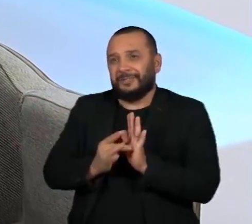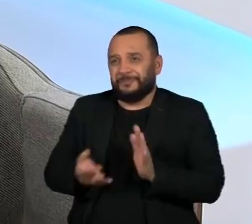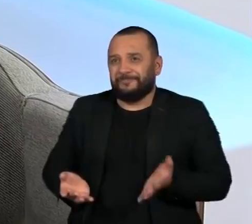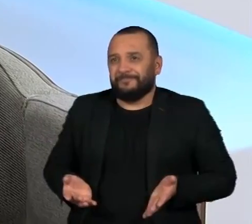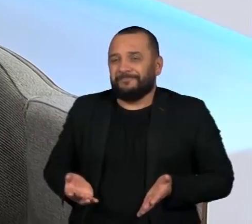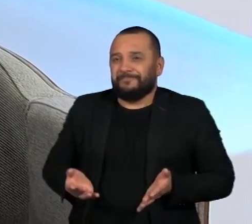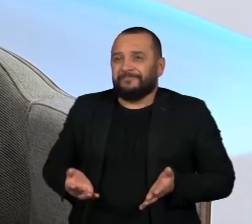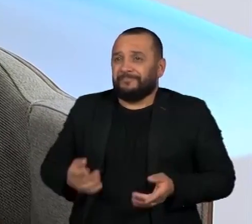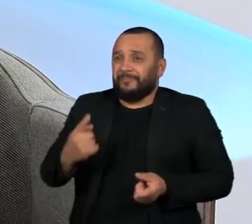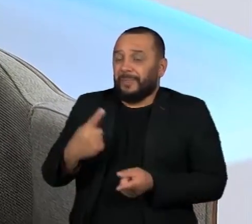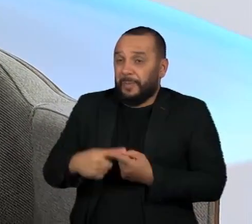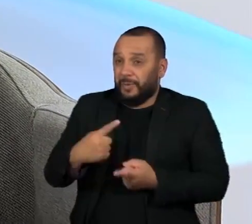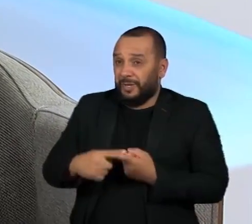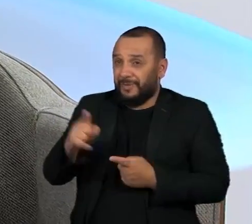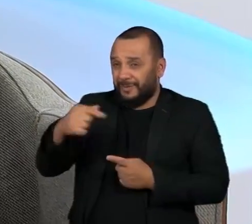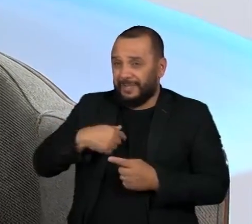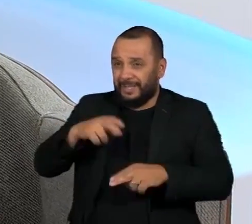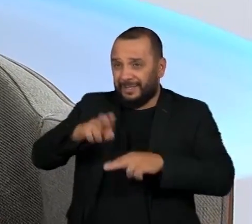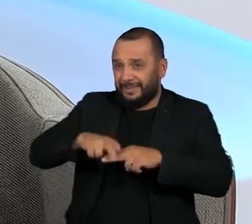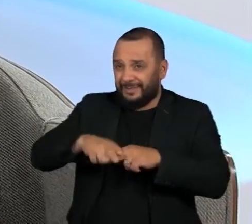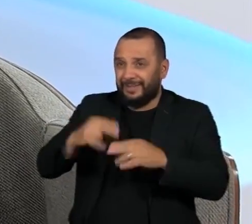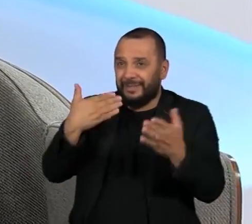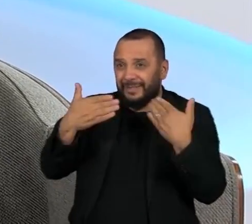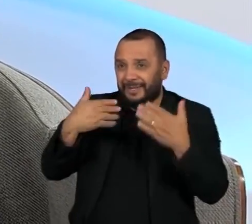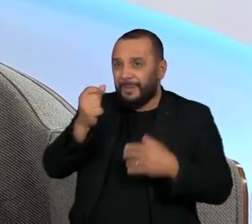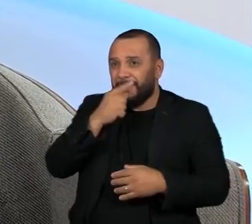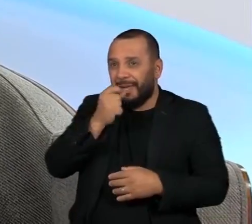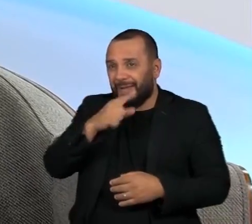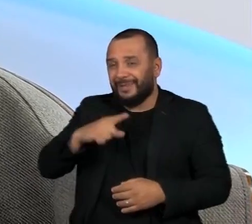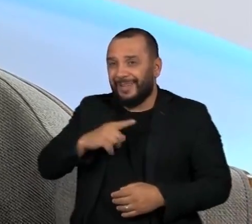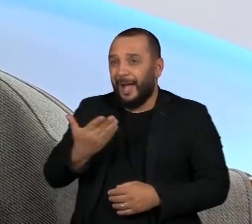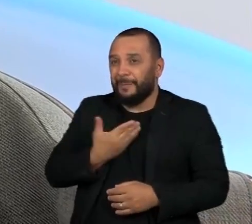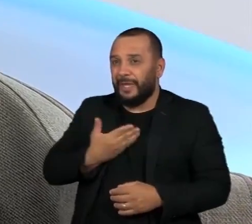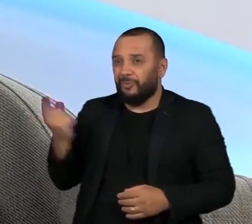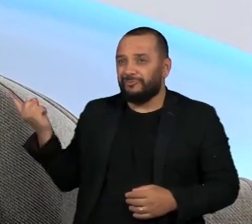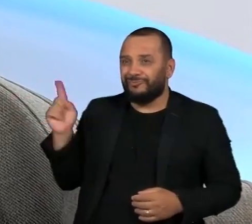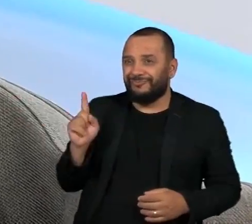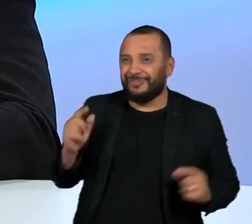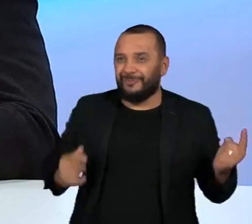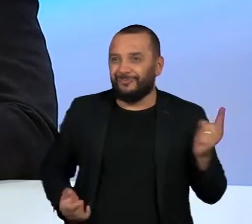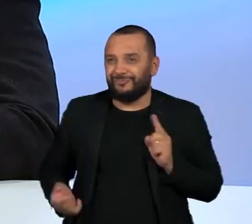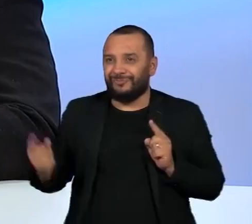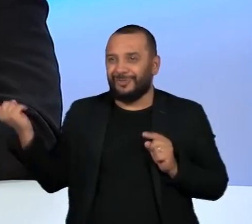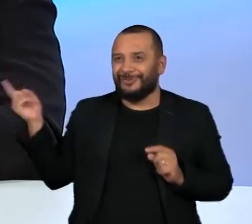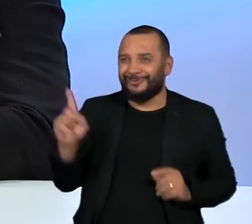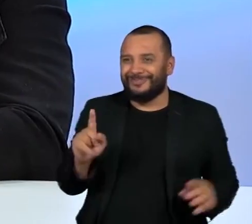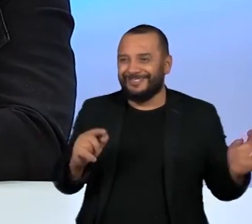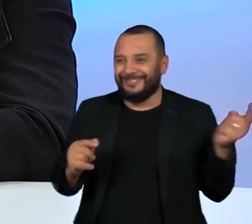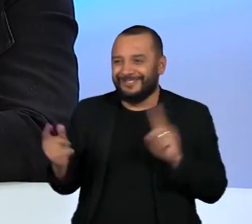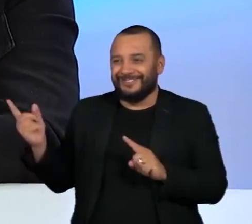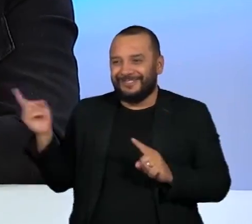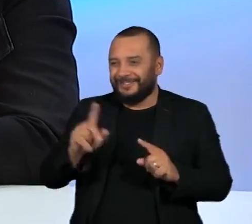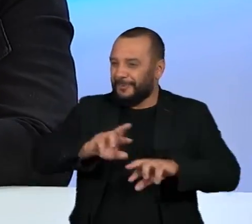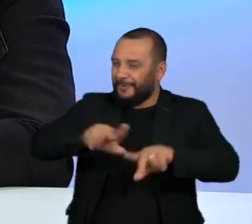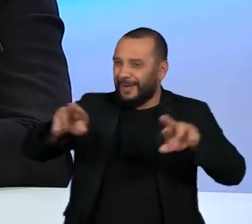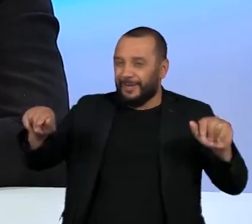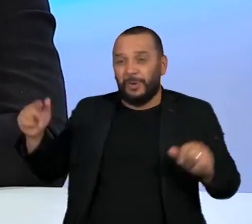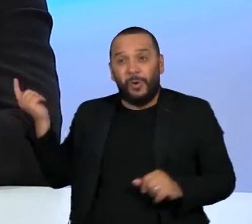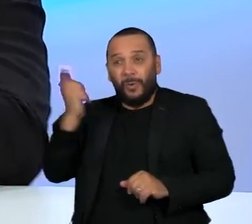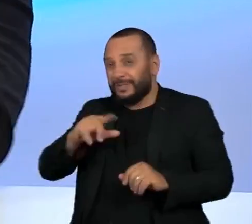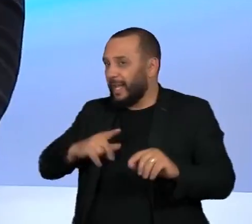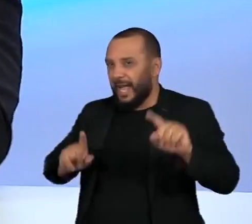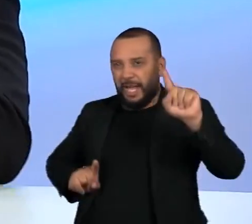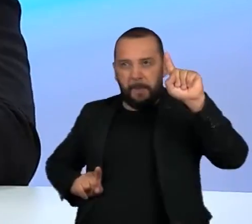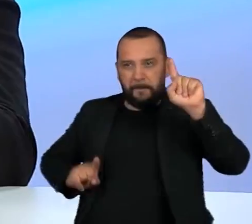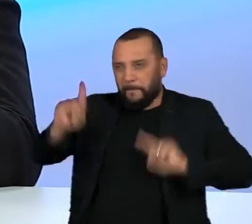o que você faz na praça com tantos colegas nossos de profissão né que tem carreiras cada vez mais alavancadas graças